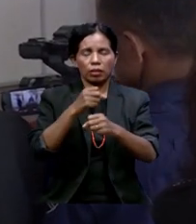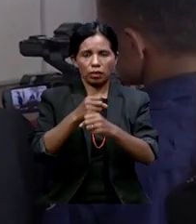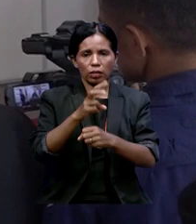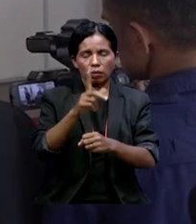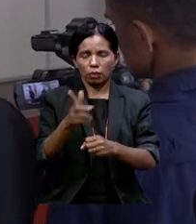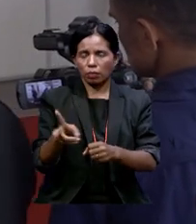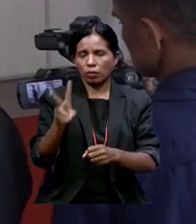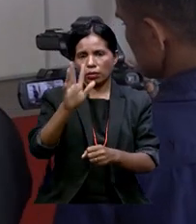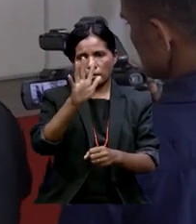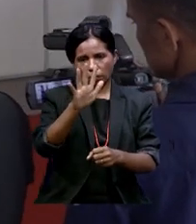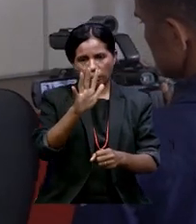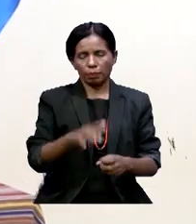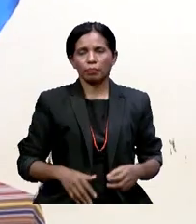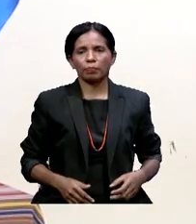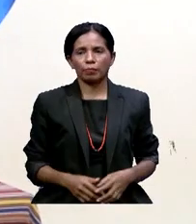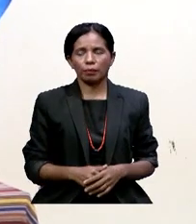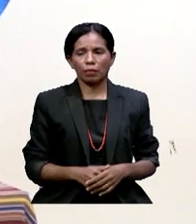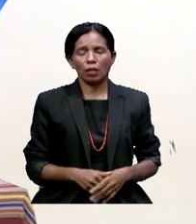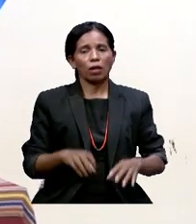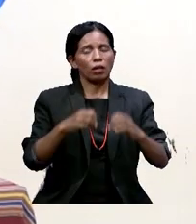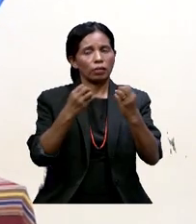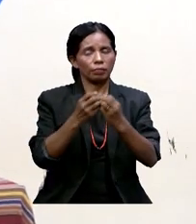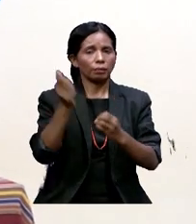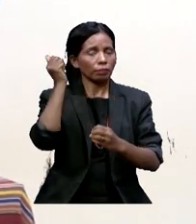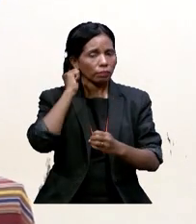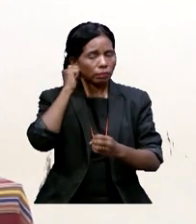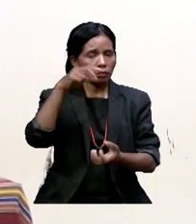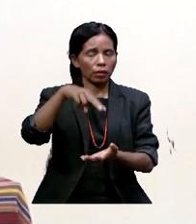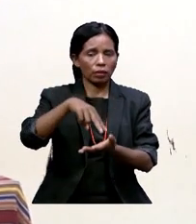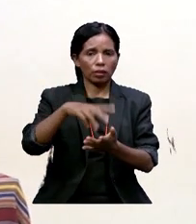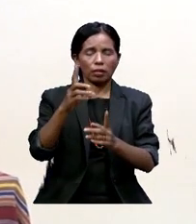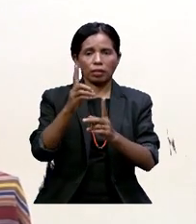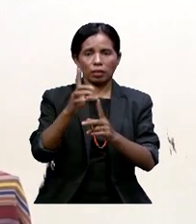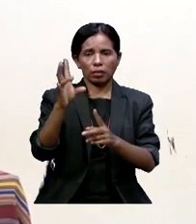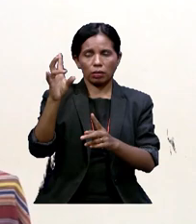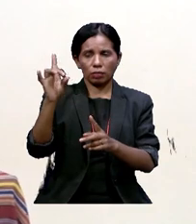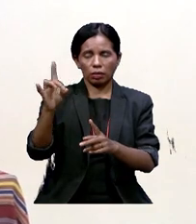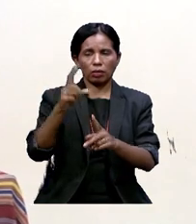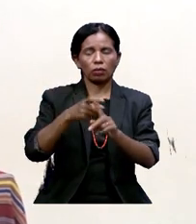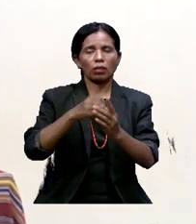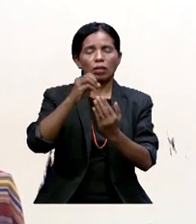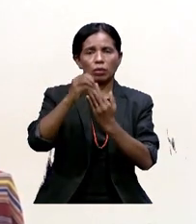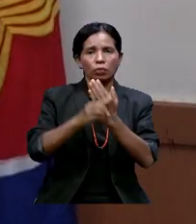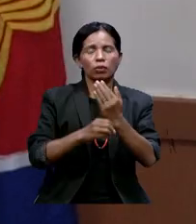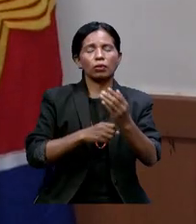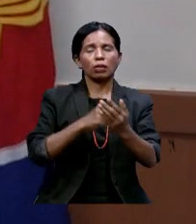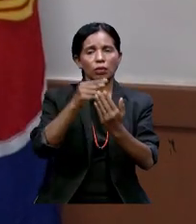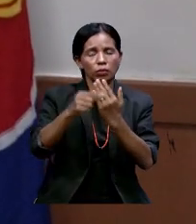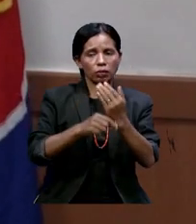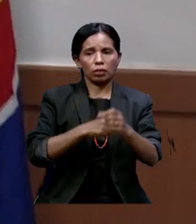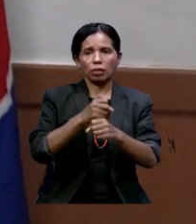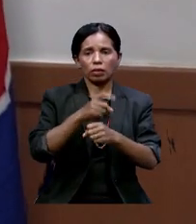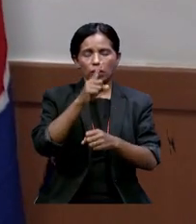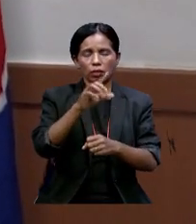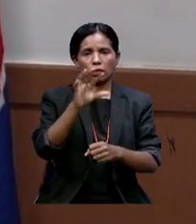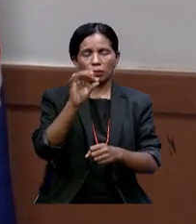rua nulu resin Lima. Organização ASEAN hari iha loron ualo fulan agosto tina rihun ida atusia nenulu resin